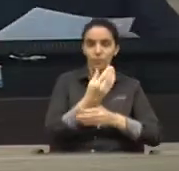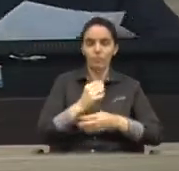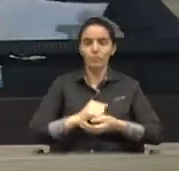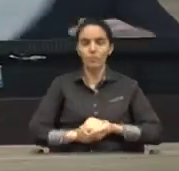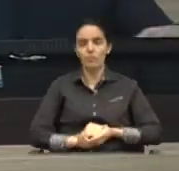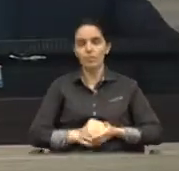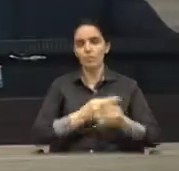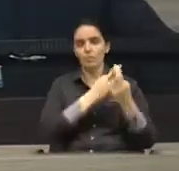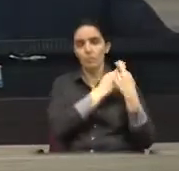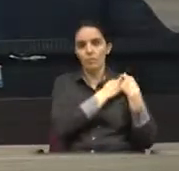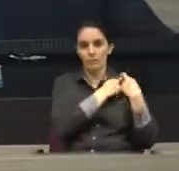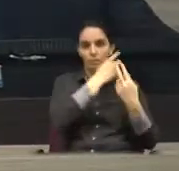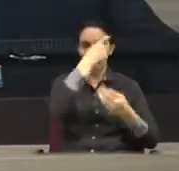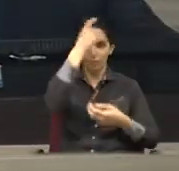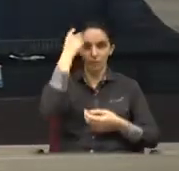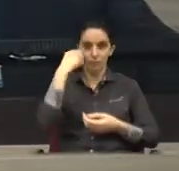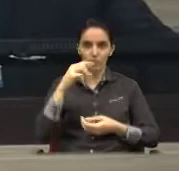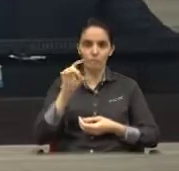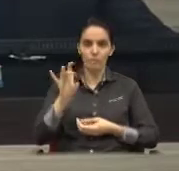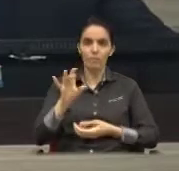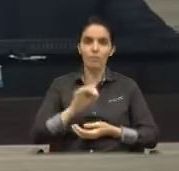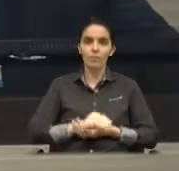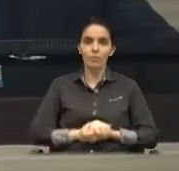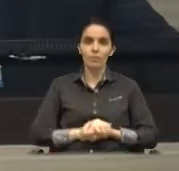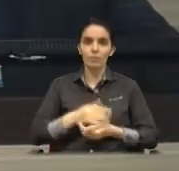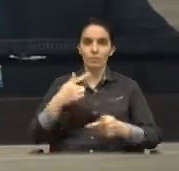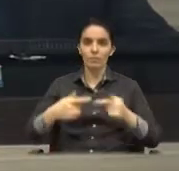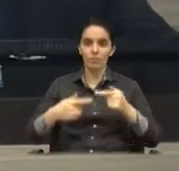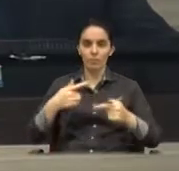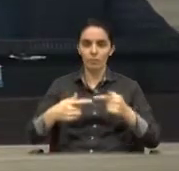Wagner Barbosa. Em discussão.